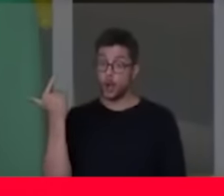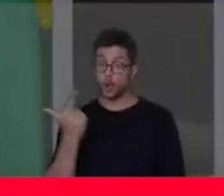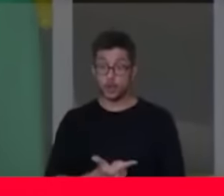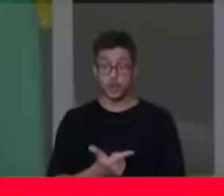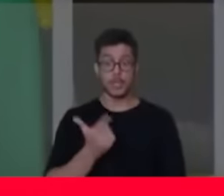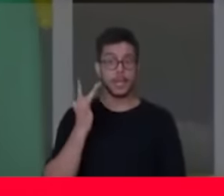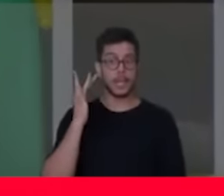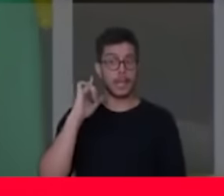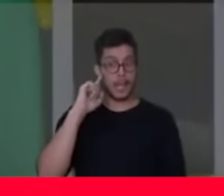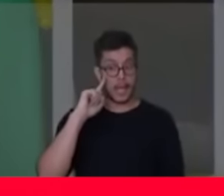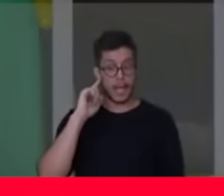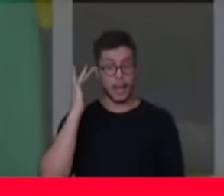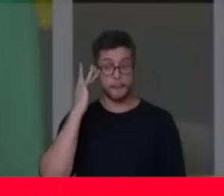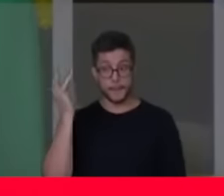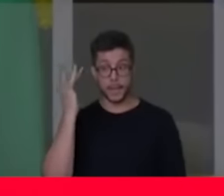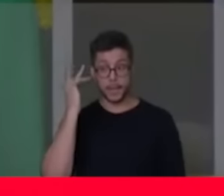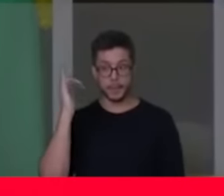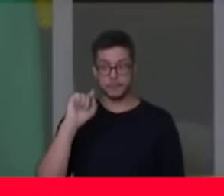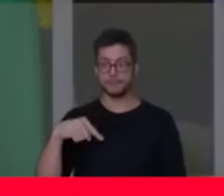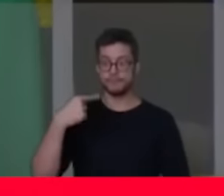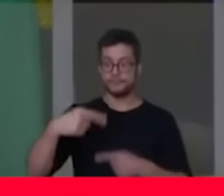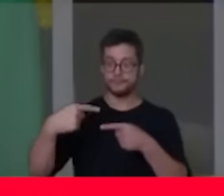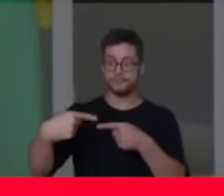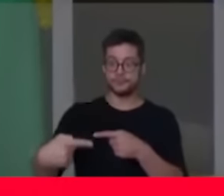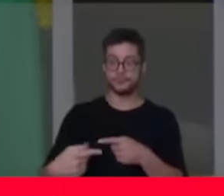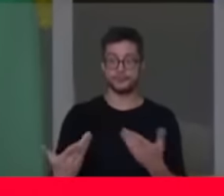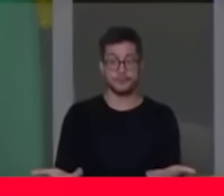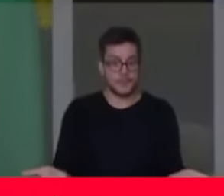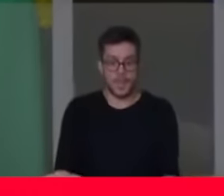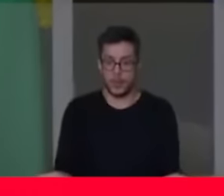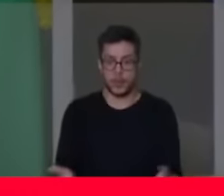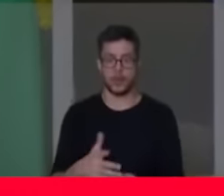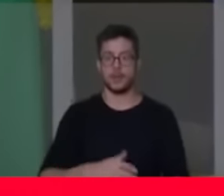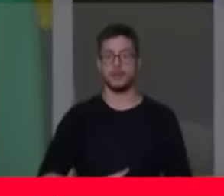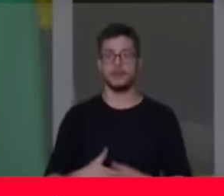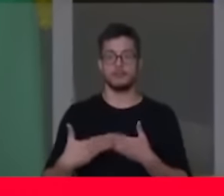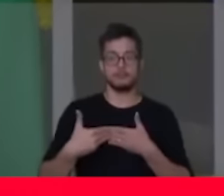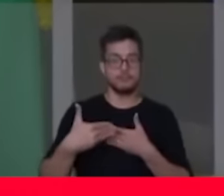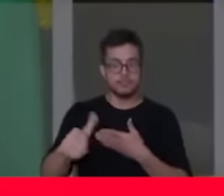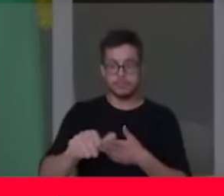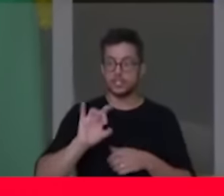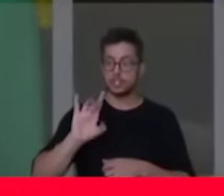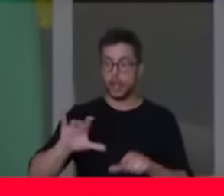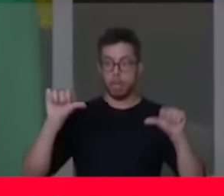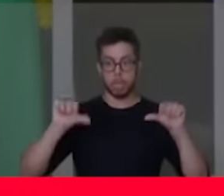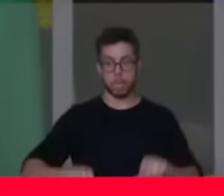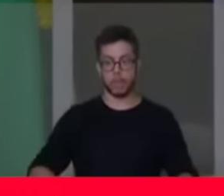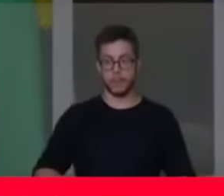derretendo. E daqui para frente é só para trás. Derrete, Lula. Obrigado.